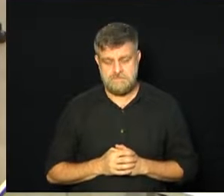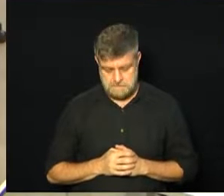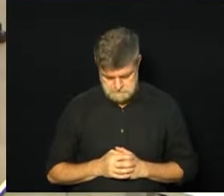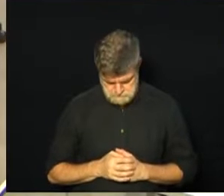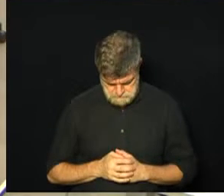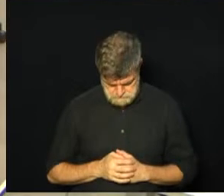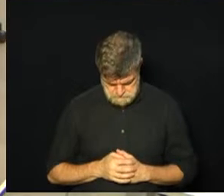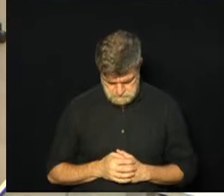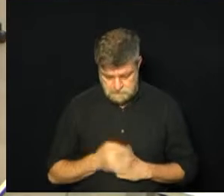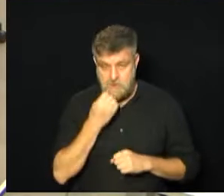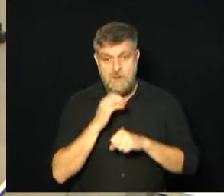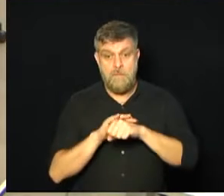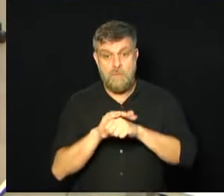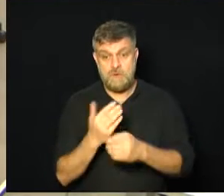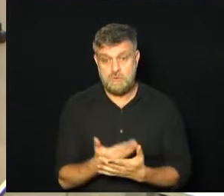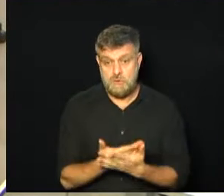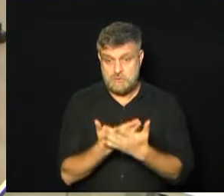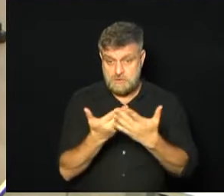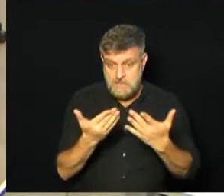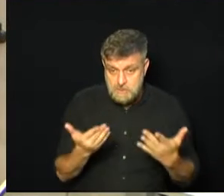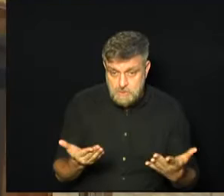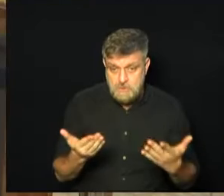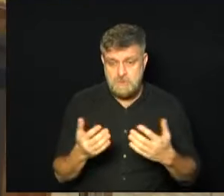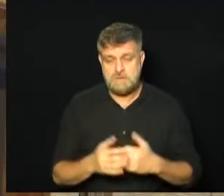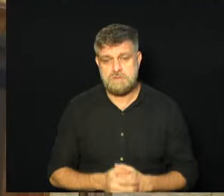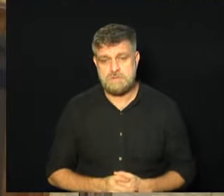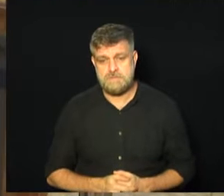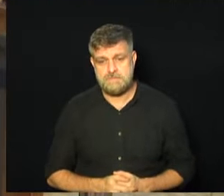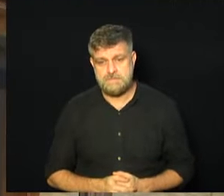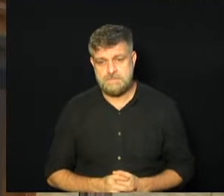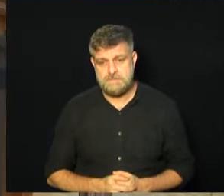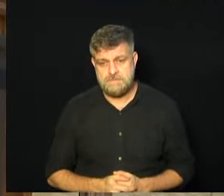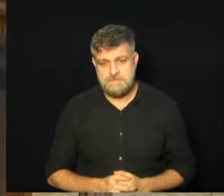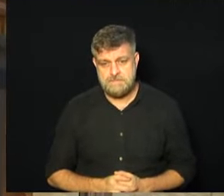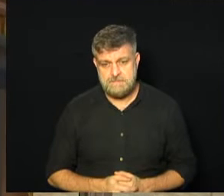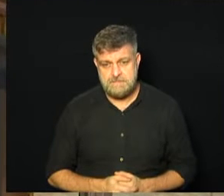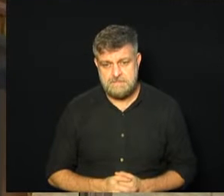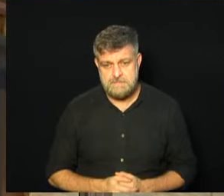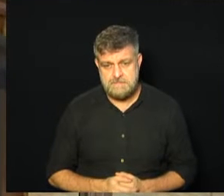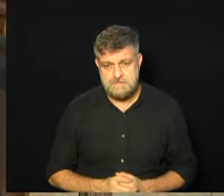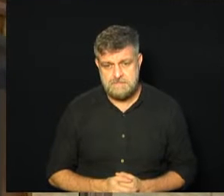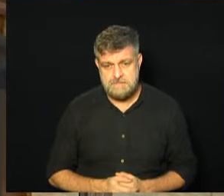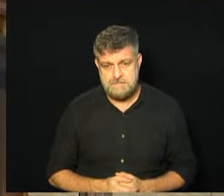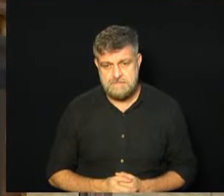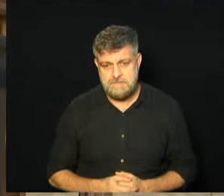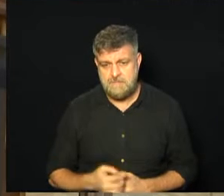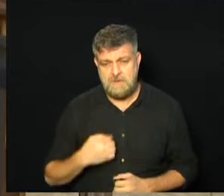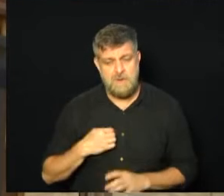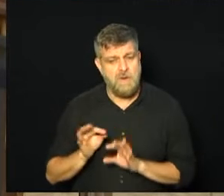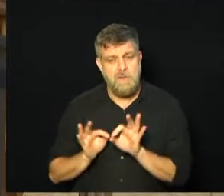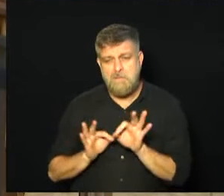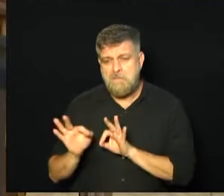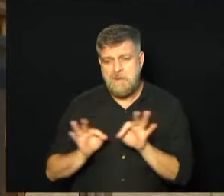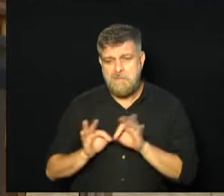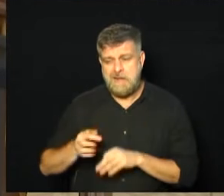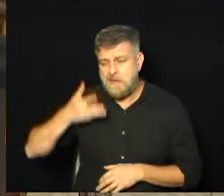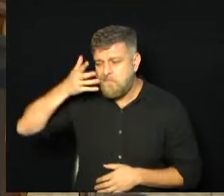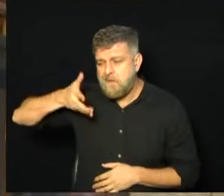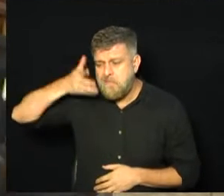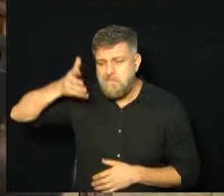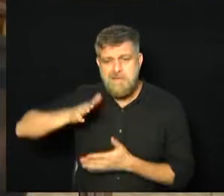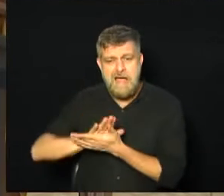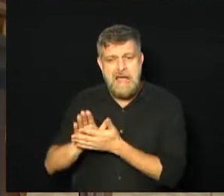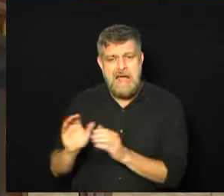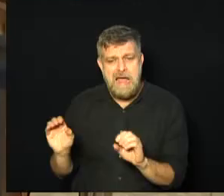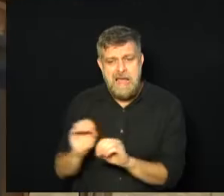Boa noite a todos e a todas, não é? E eu não preparei nenhum discurso.